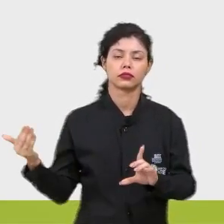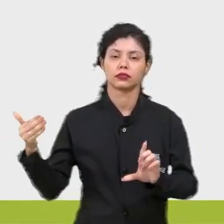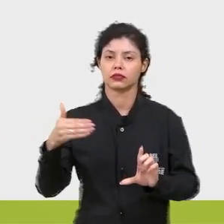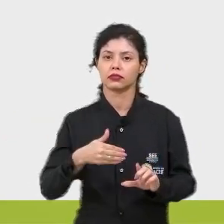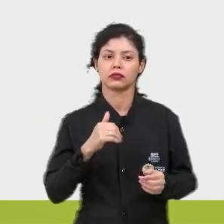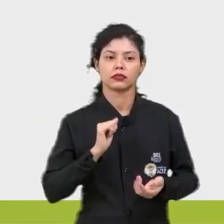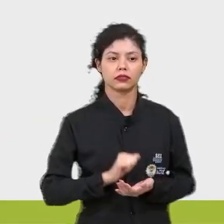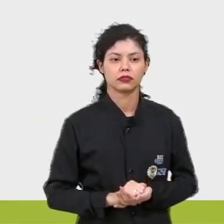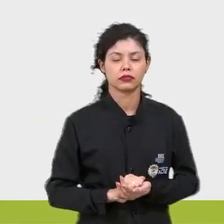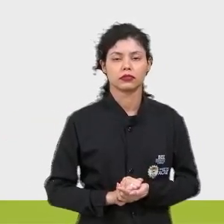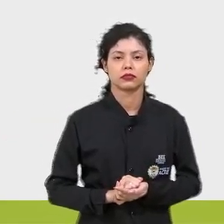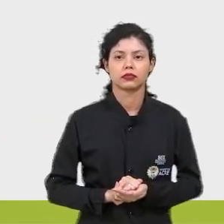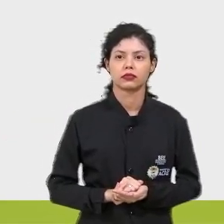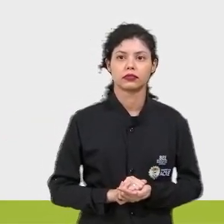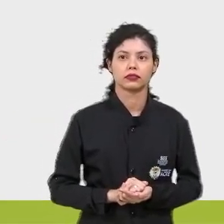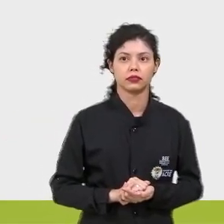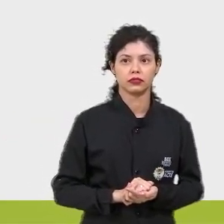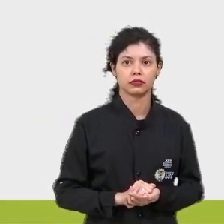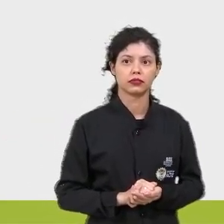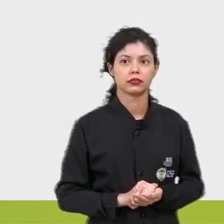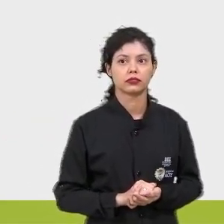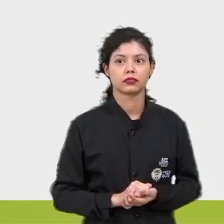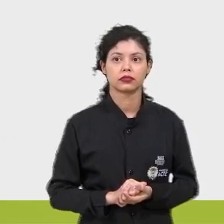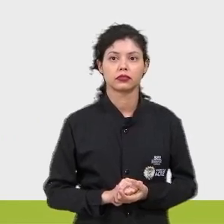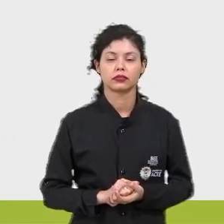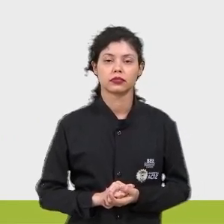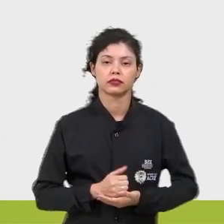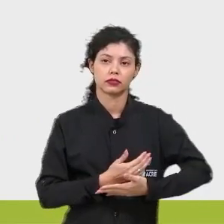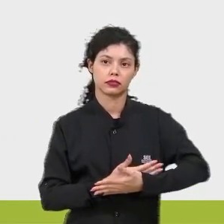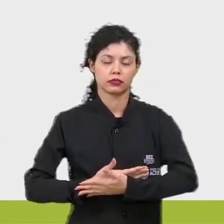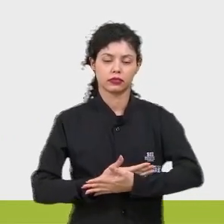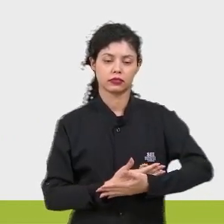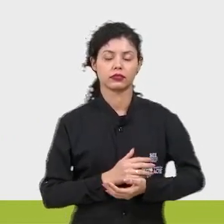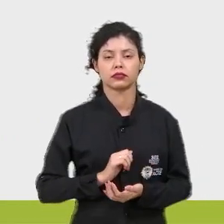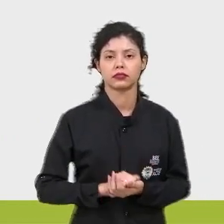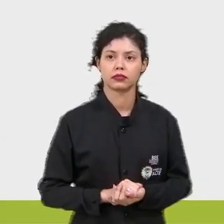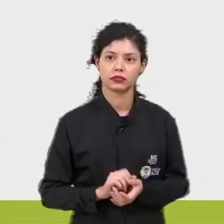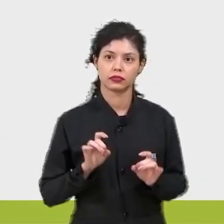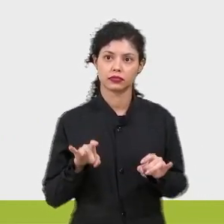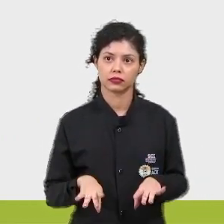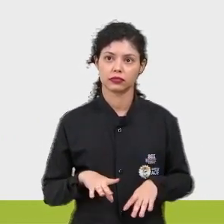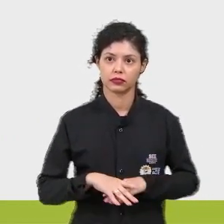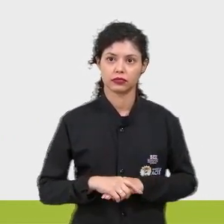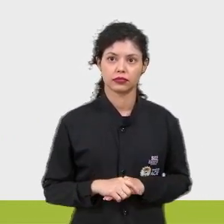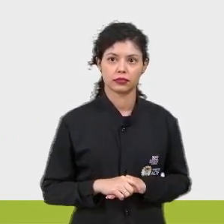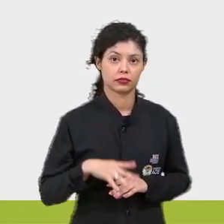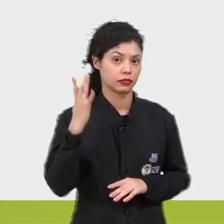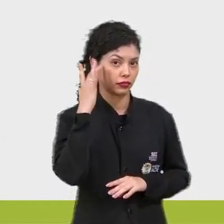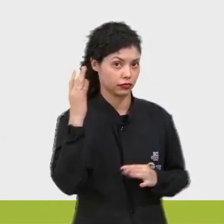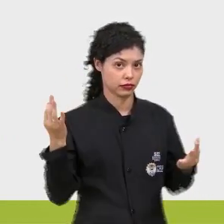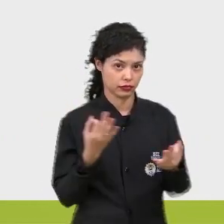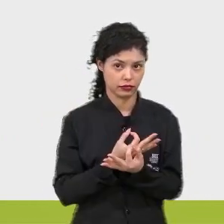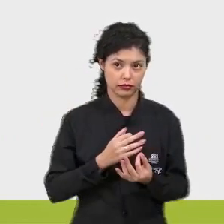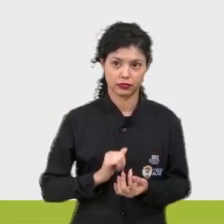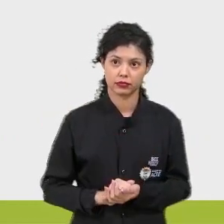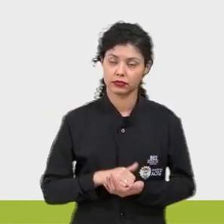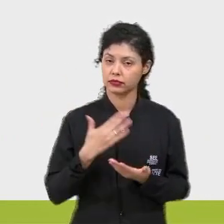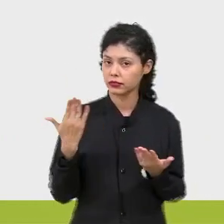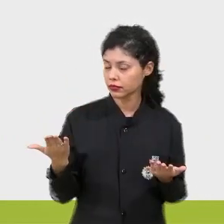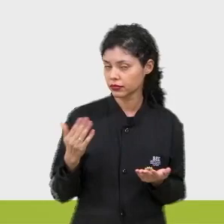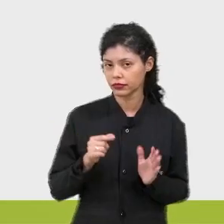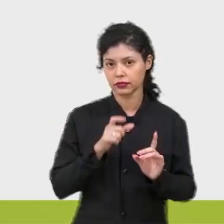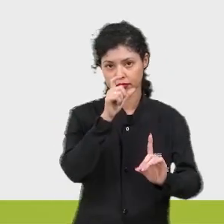acesso a esse sistema municipal de saúde, com um bebezinho aí no braço. E por último, eu acho ótimo, que seria aí